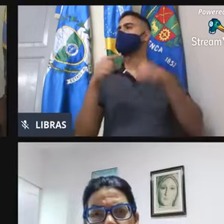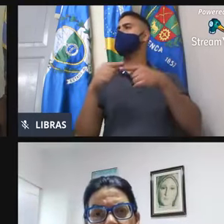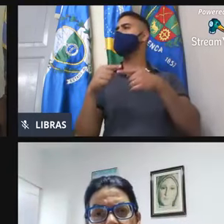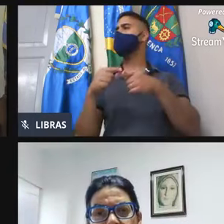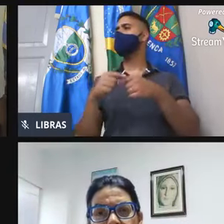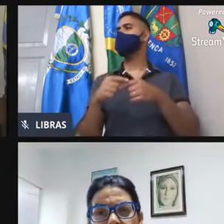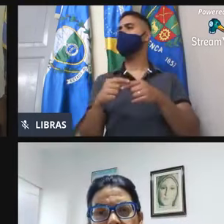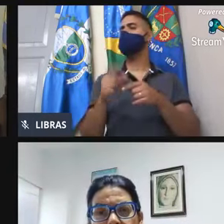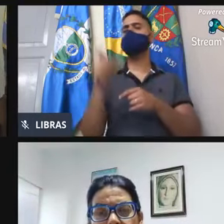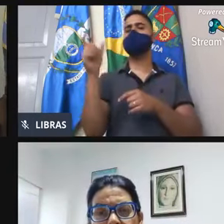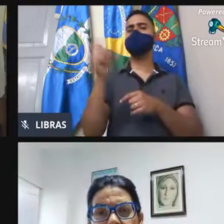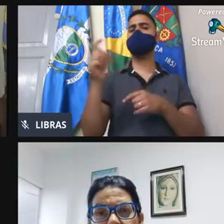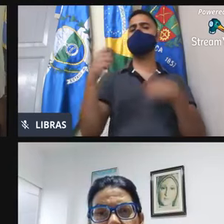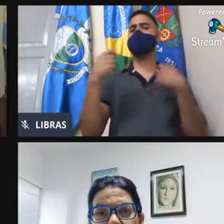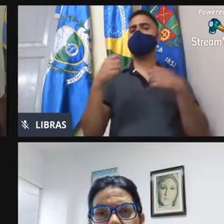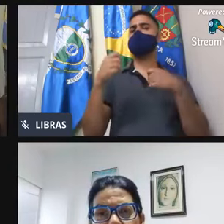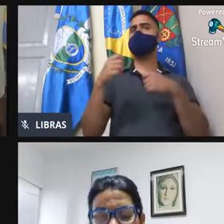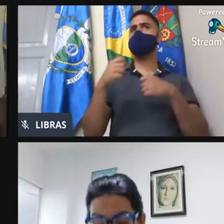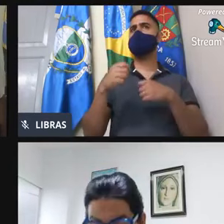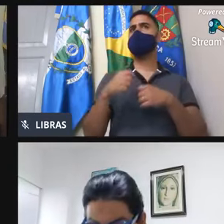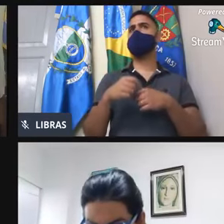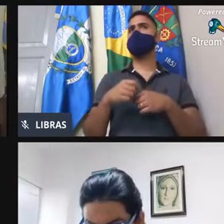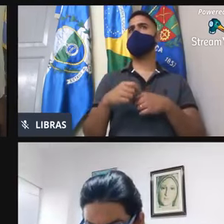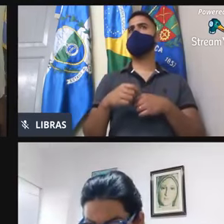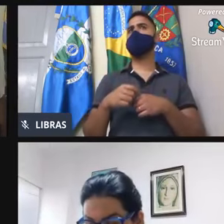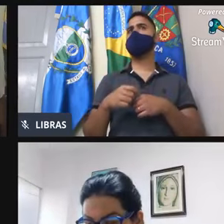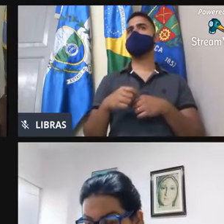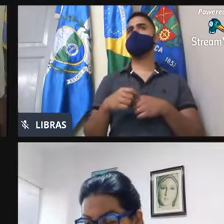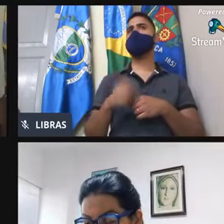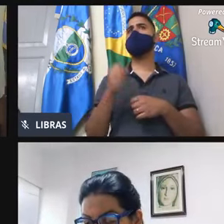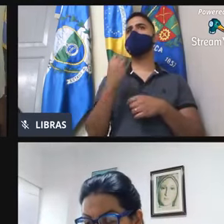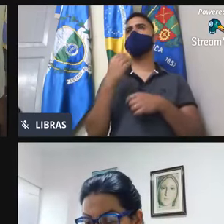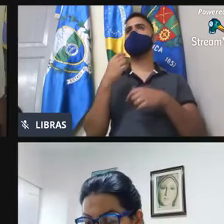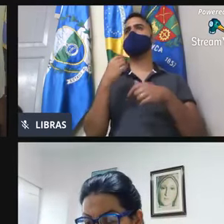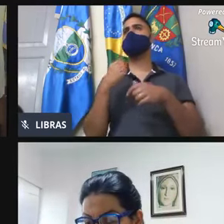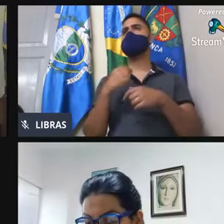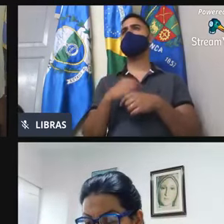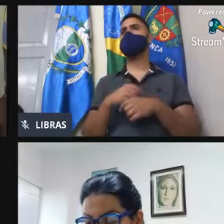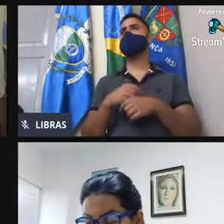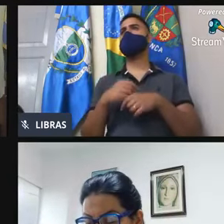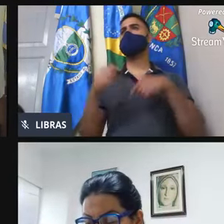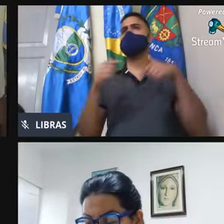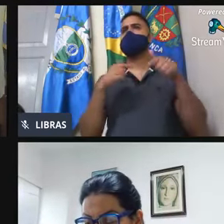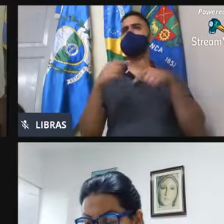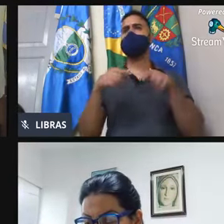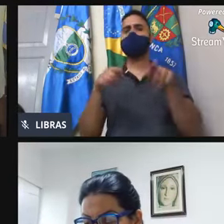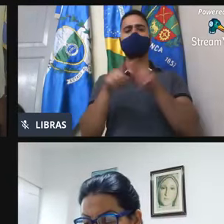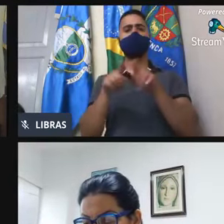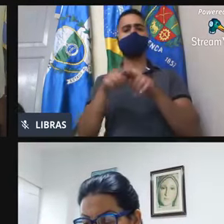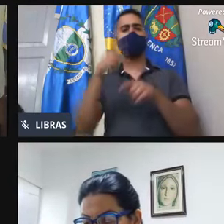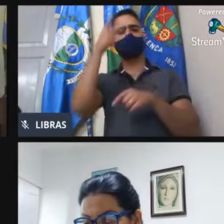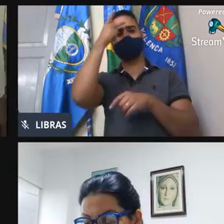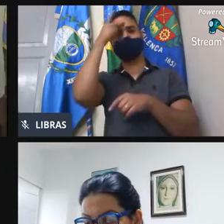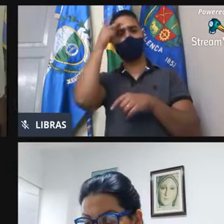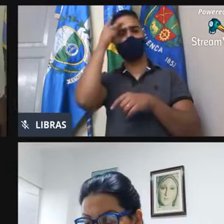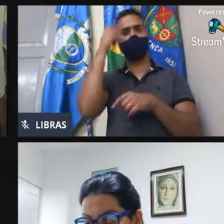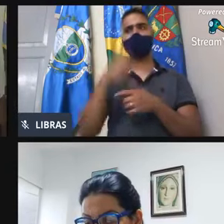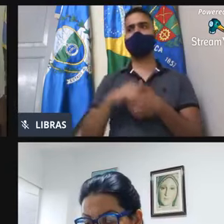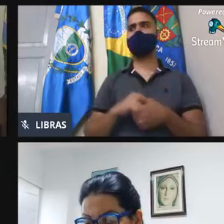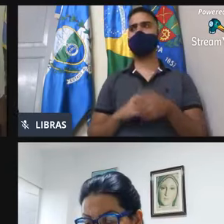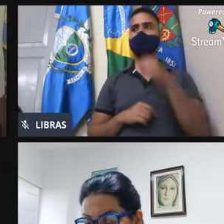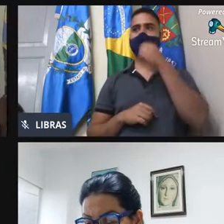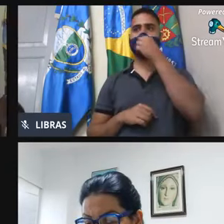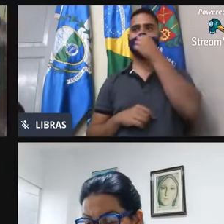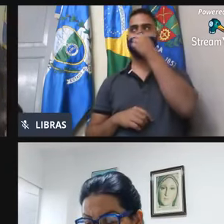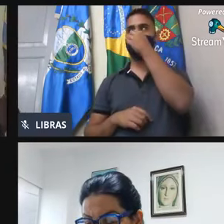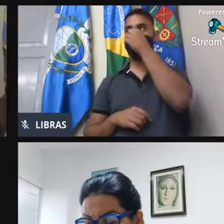quais os créditos se mostram necessários ao bom funcionamento do cumprimento governamental e ao bom acolhimento das necessidades da